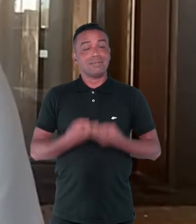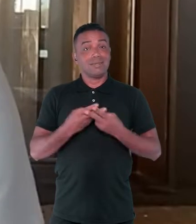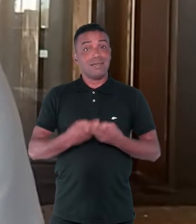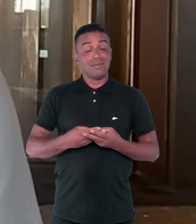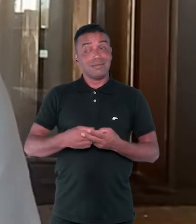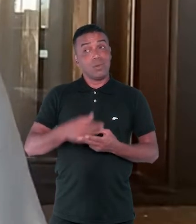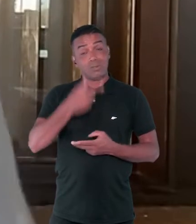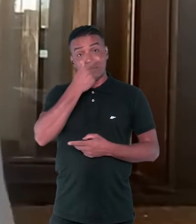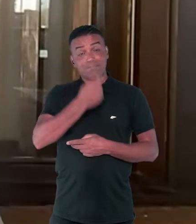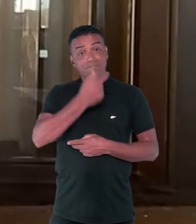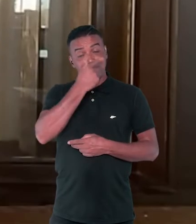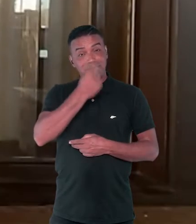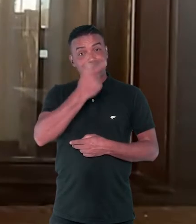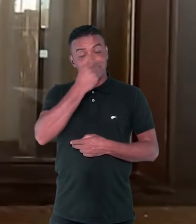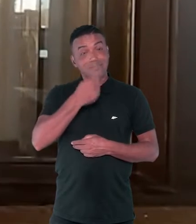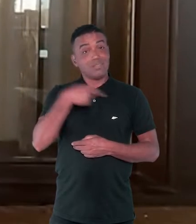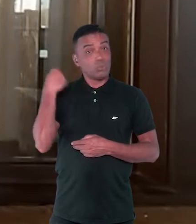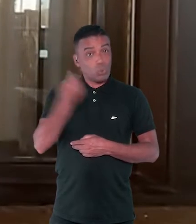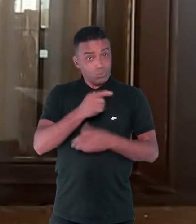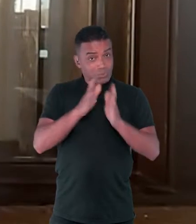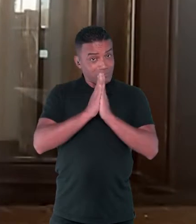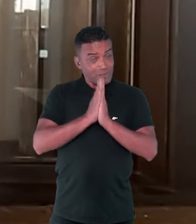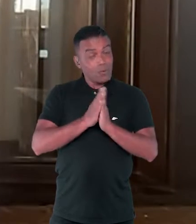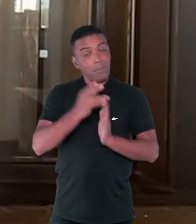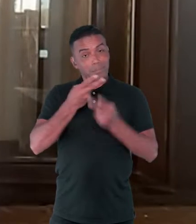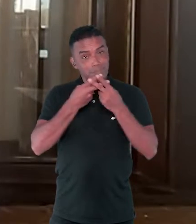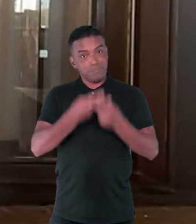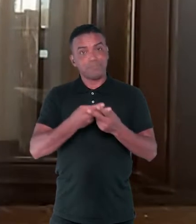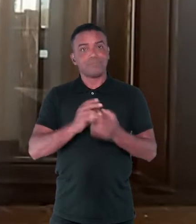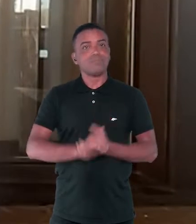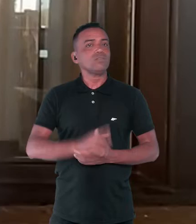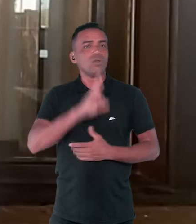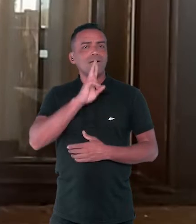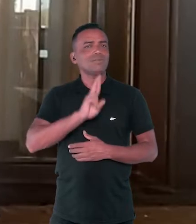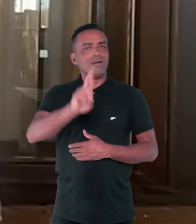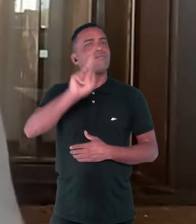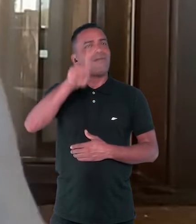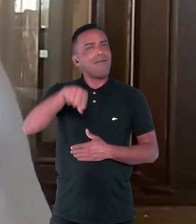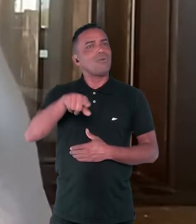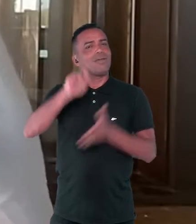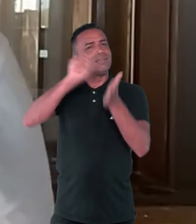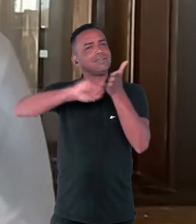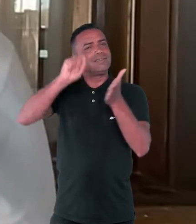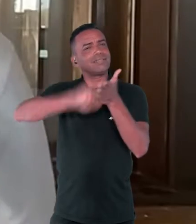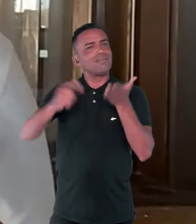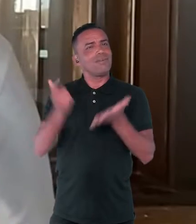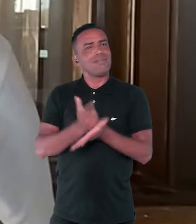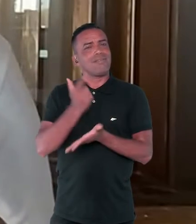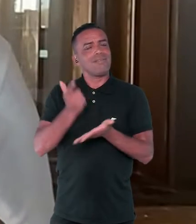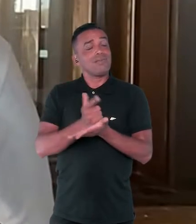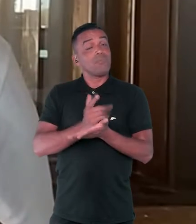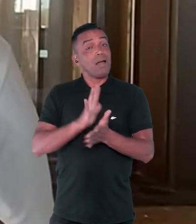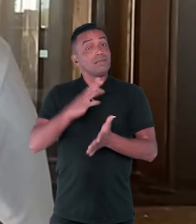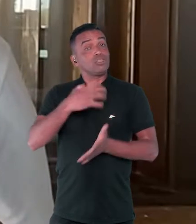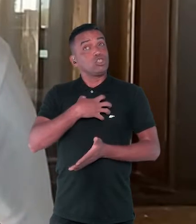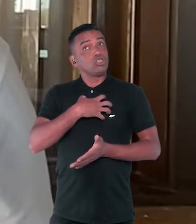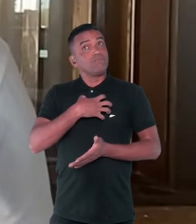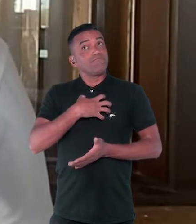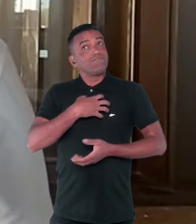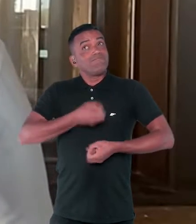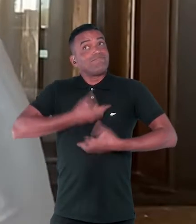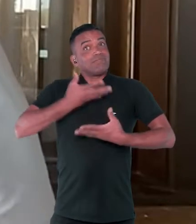querendo me pegar. Aí o resultado foi esse, quer dizer, muito mais com o intuito de mostrar